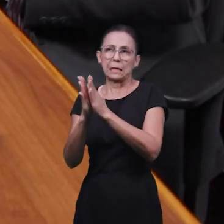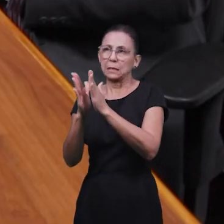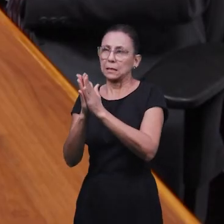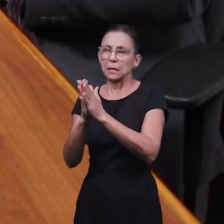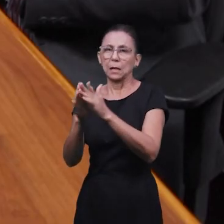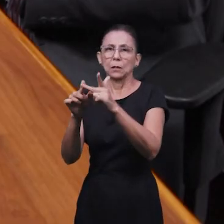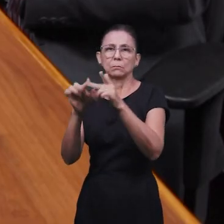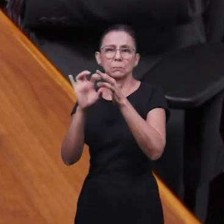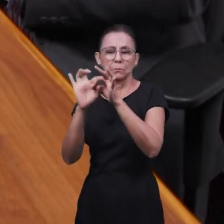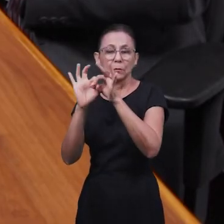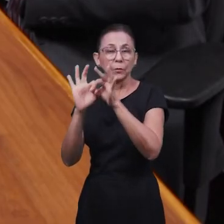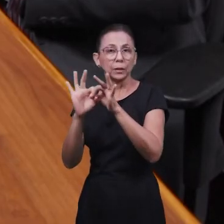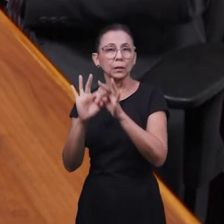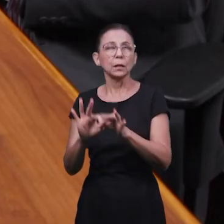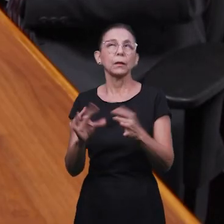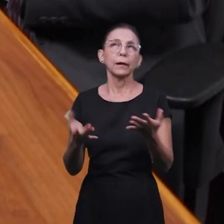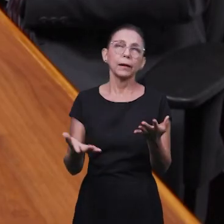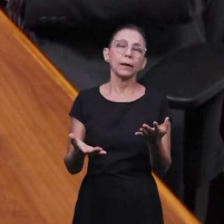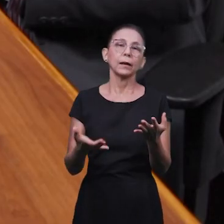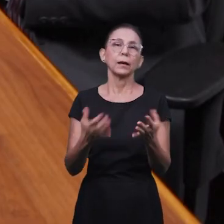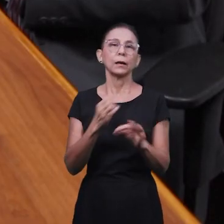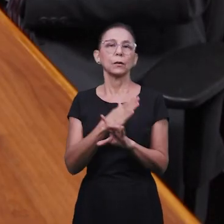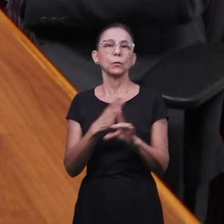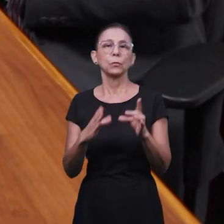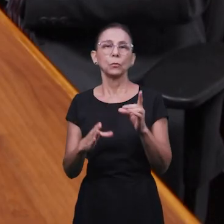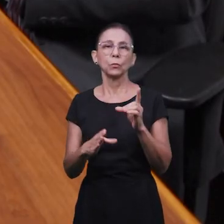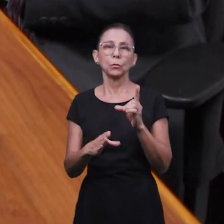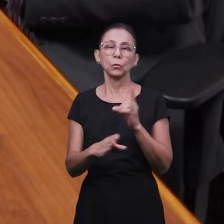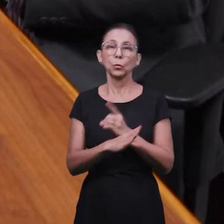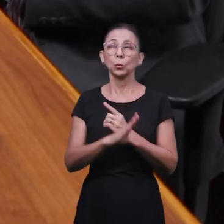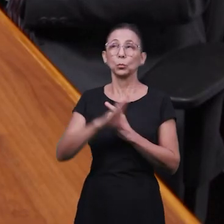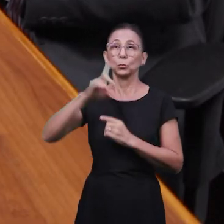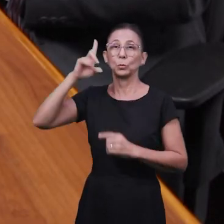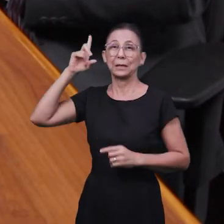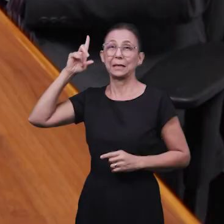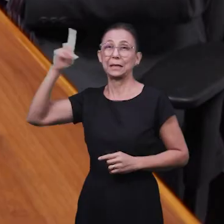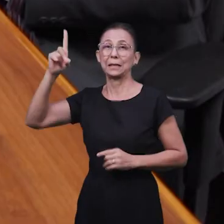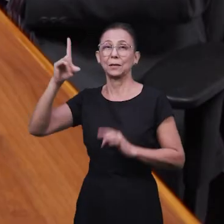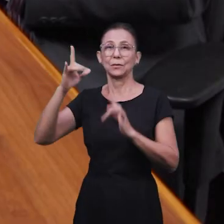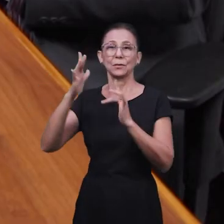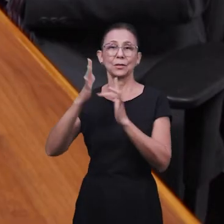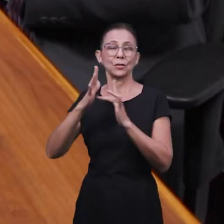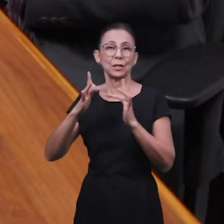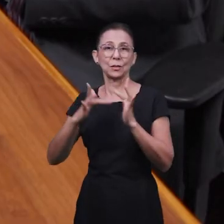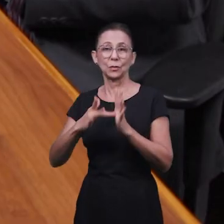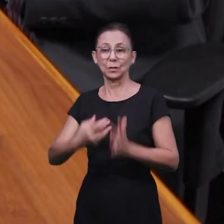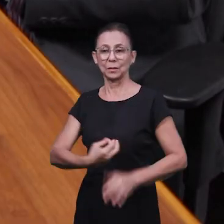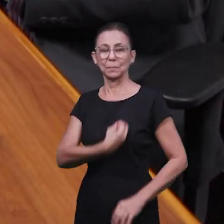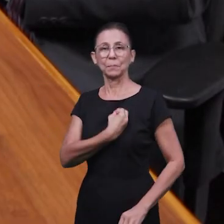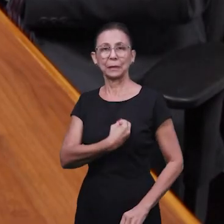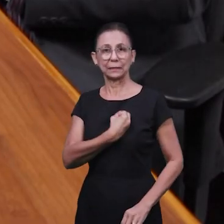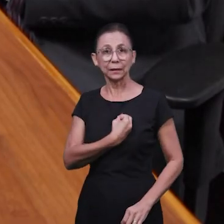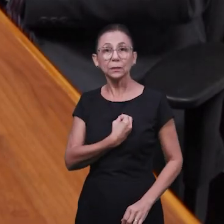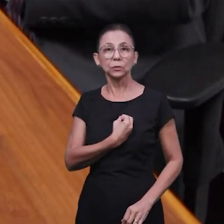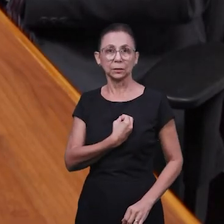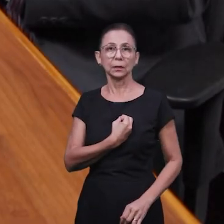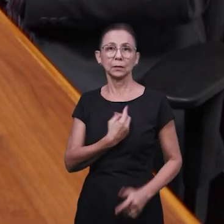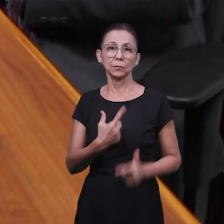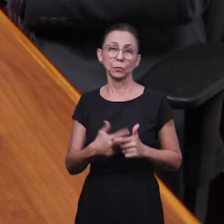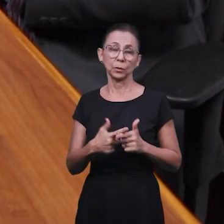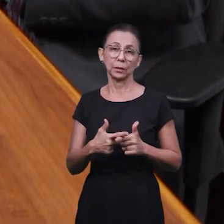era o culto de comunhão, era um culto ali onde Deus e o Senhor Jesus ali presente, que foi a promessa que ele